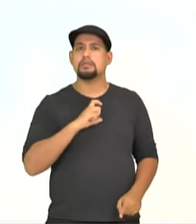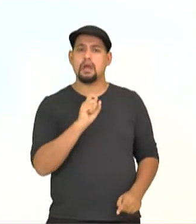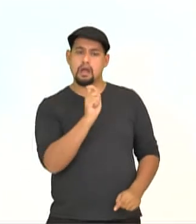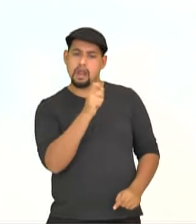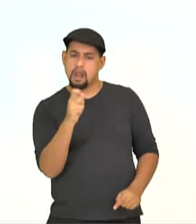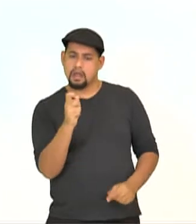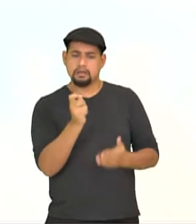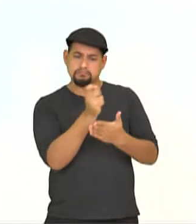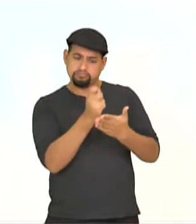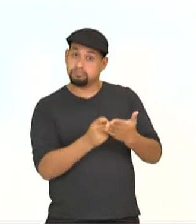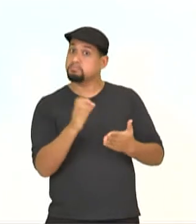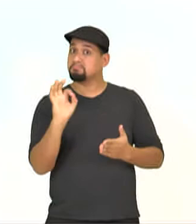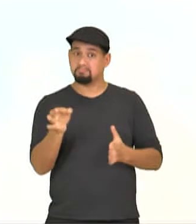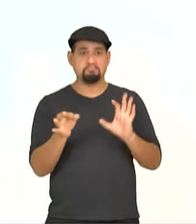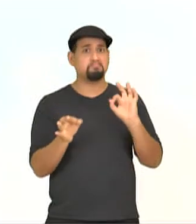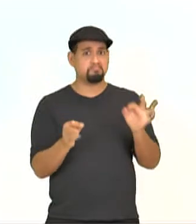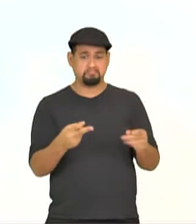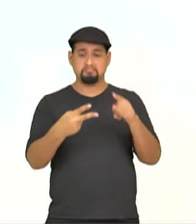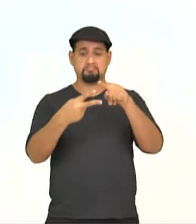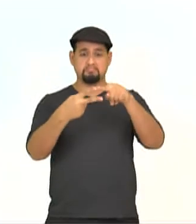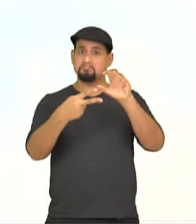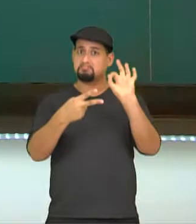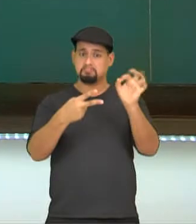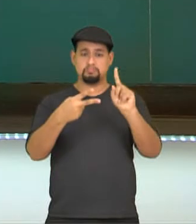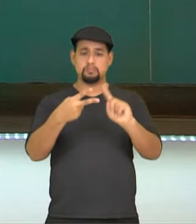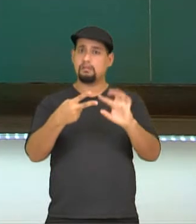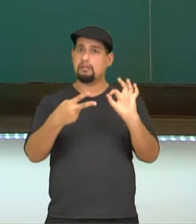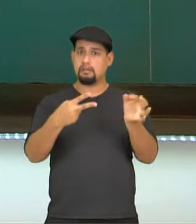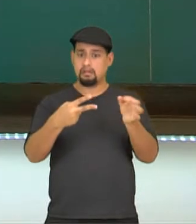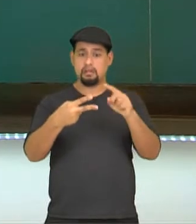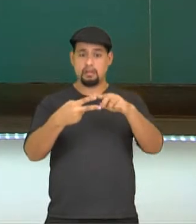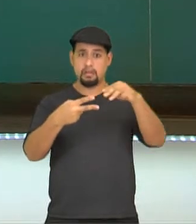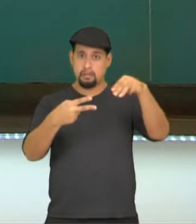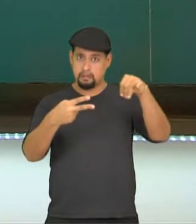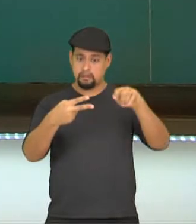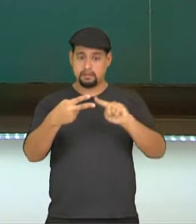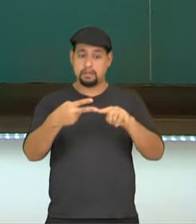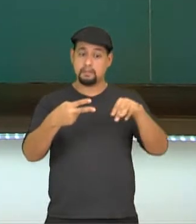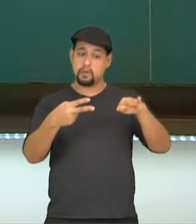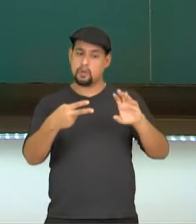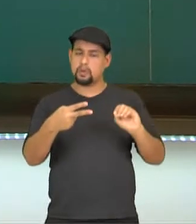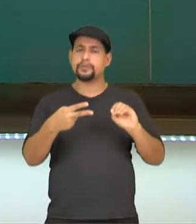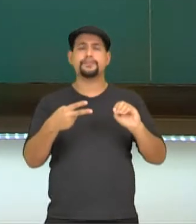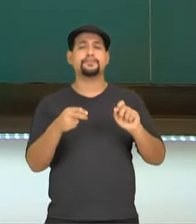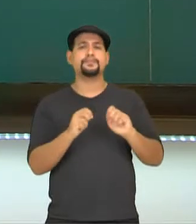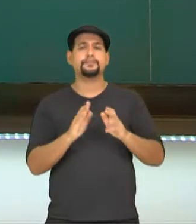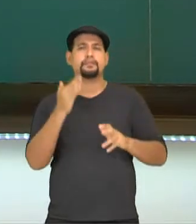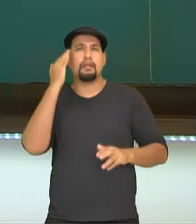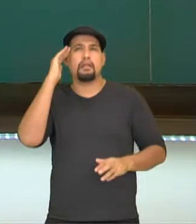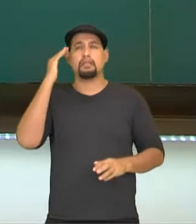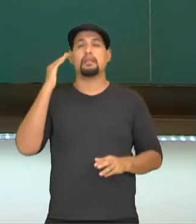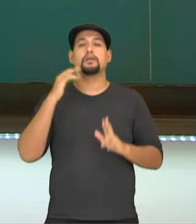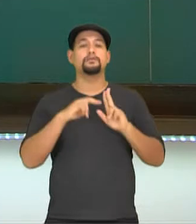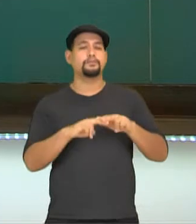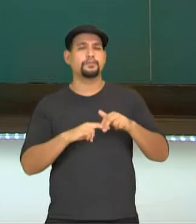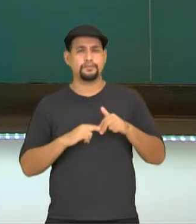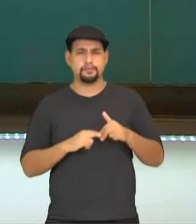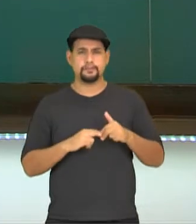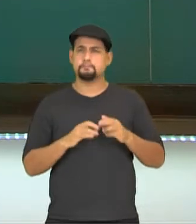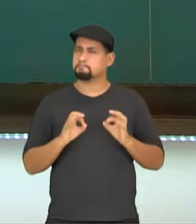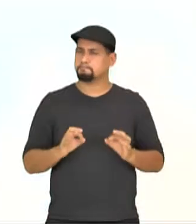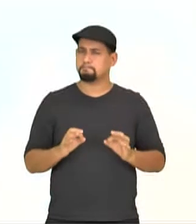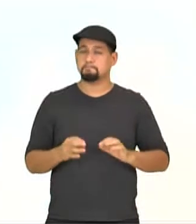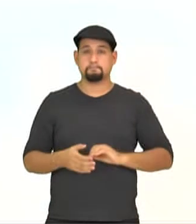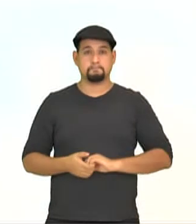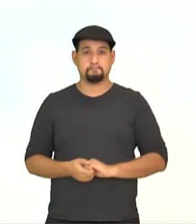forma correta. Então, as duas formas aqui estão corretas. Vamos a entender por quê? Vamos ver aí por